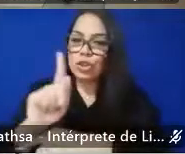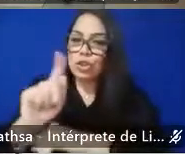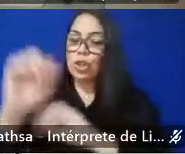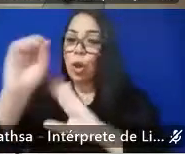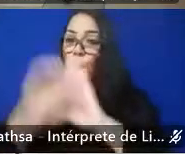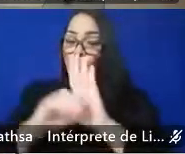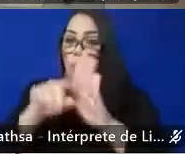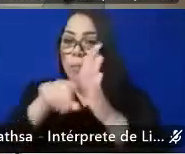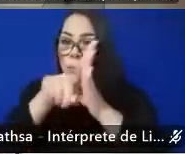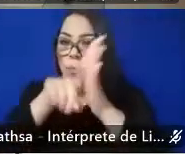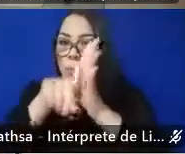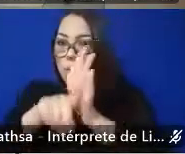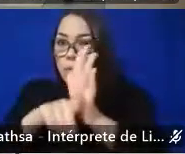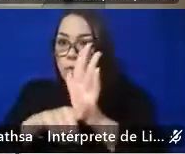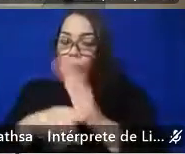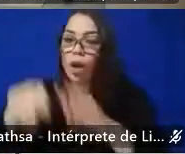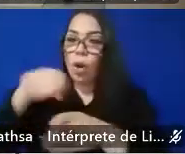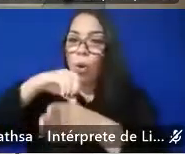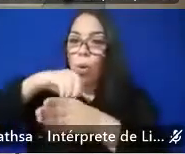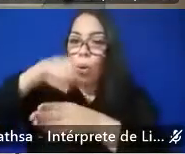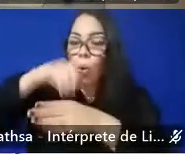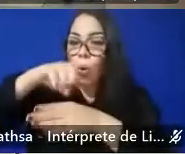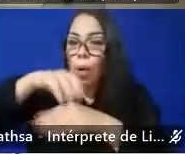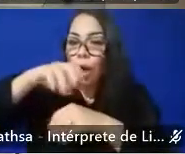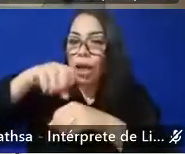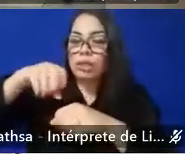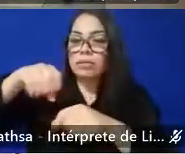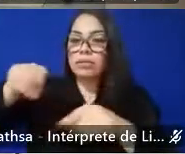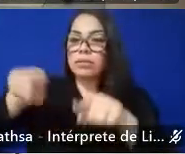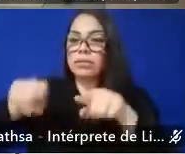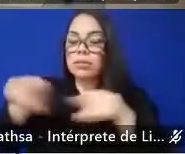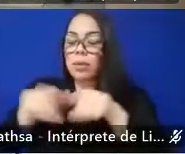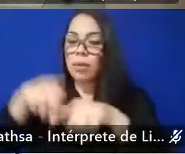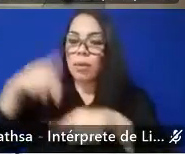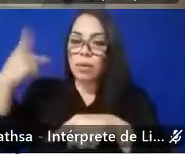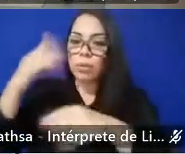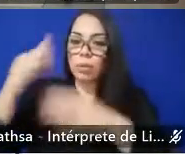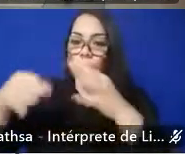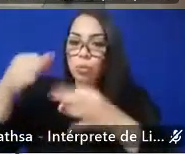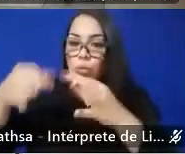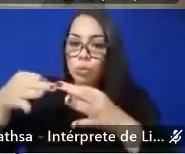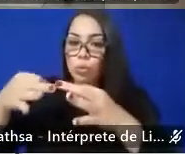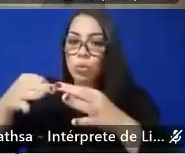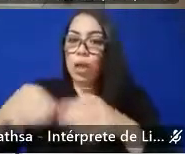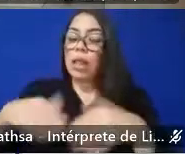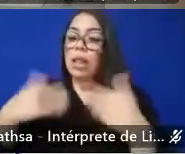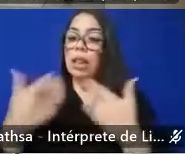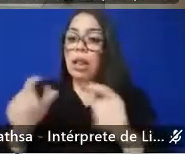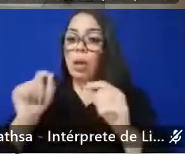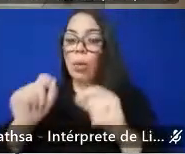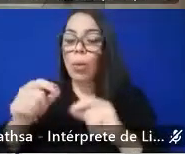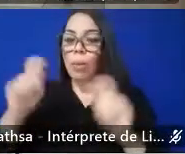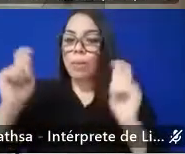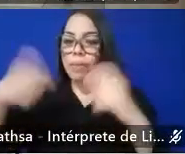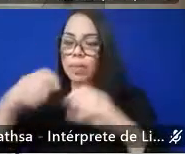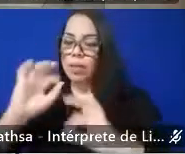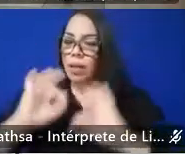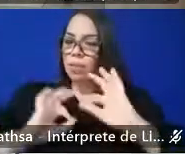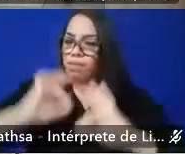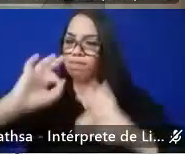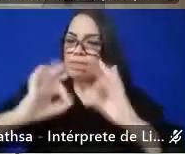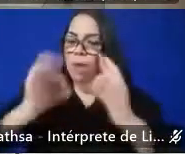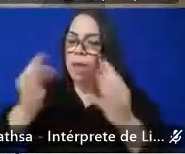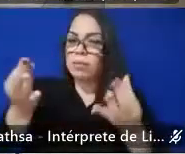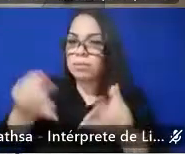orientação dos promotores e Procuradores de justiça e para tanto deve manter uma estrutura eficiente para